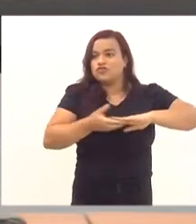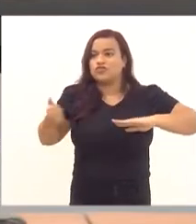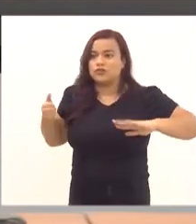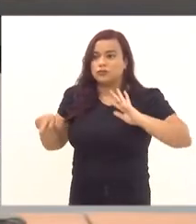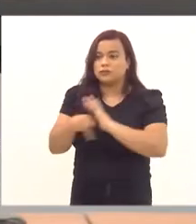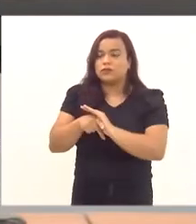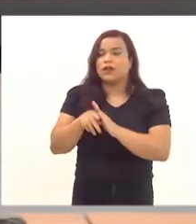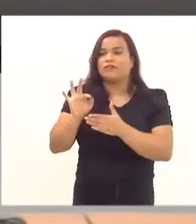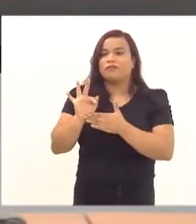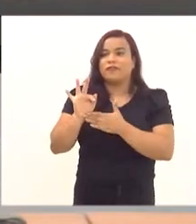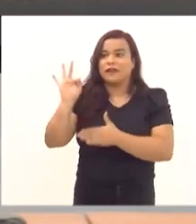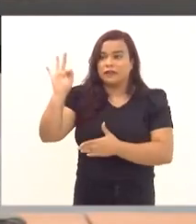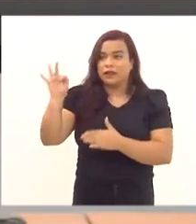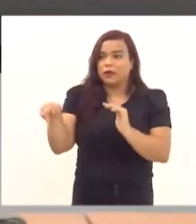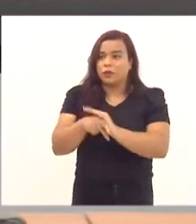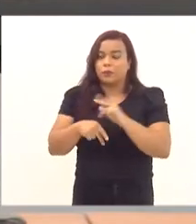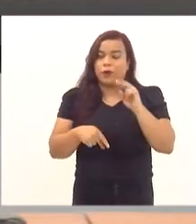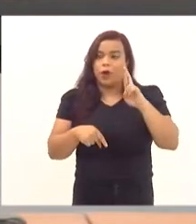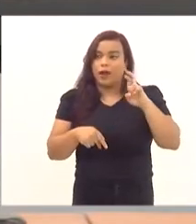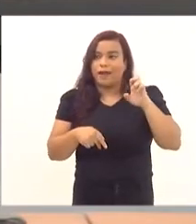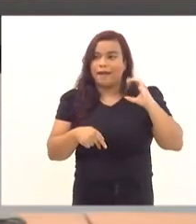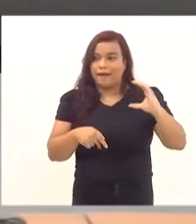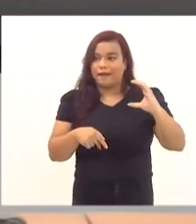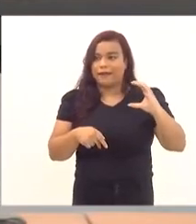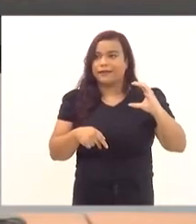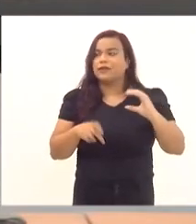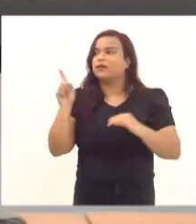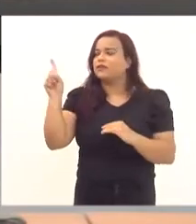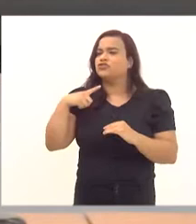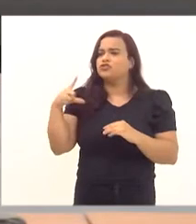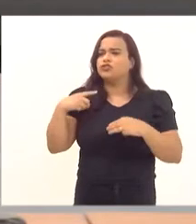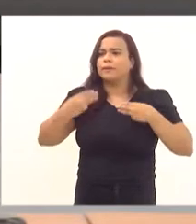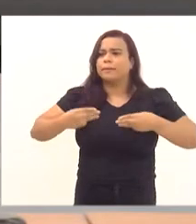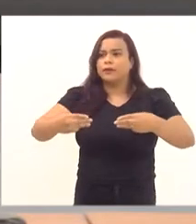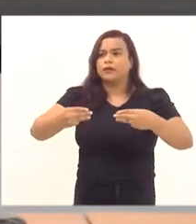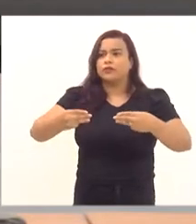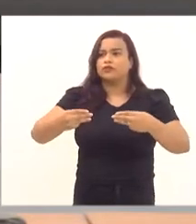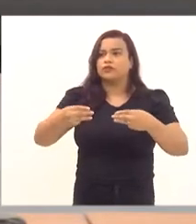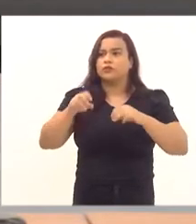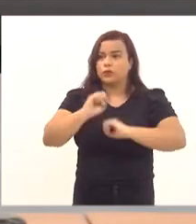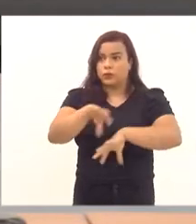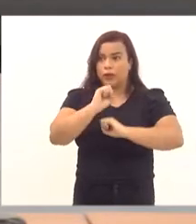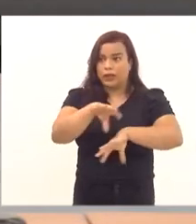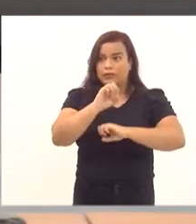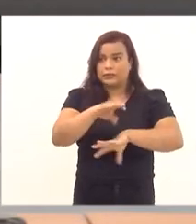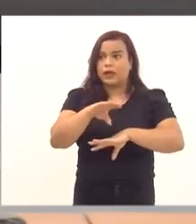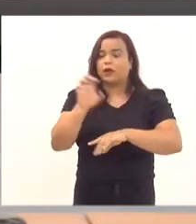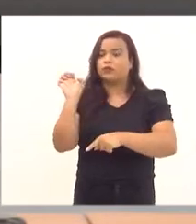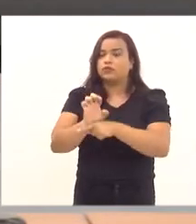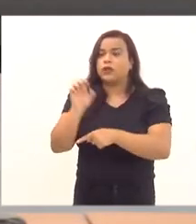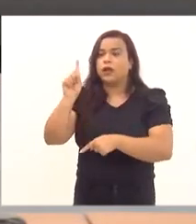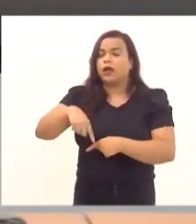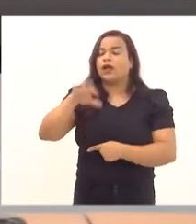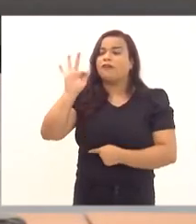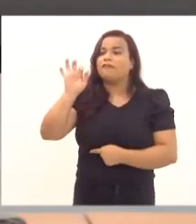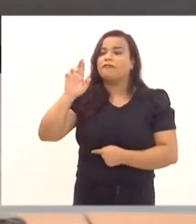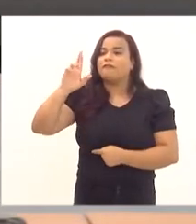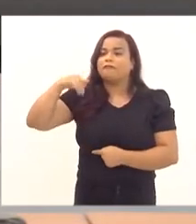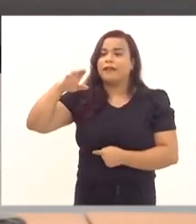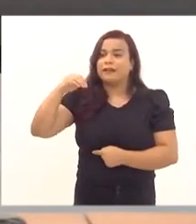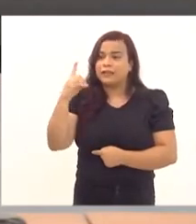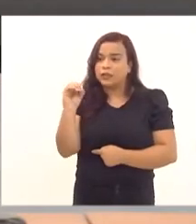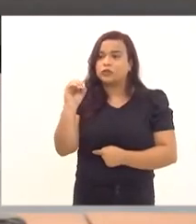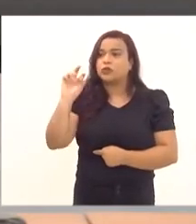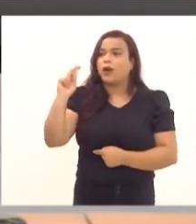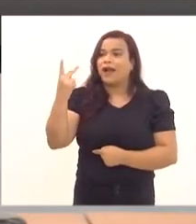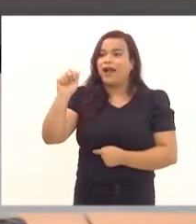cinema do cinema Icaraí pelo MEC né era Ministro de Estado da Educação Fernando Haddad que nos ajudou ou Haddad era